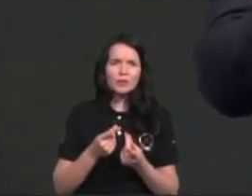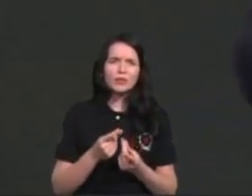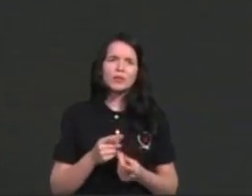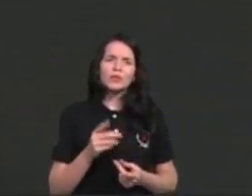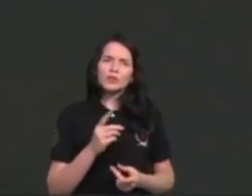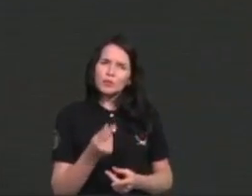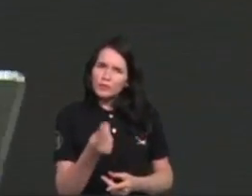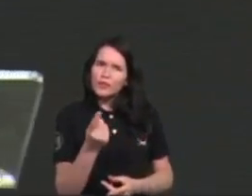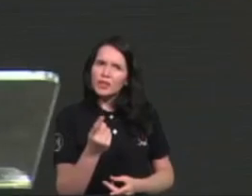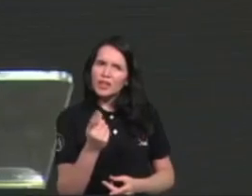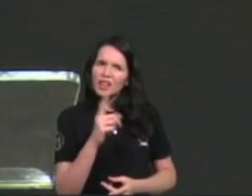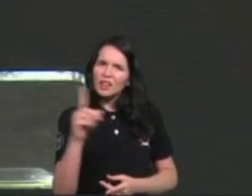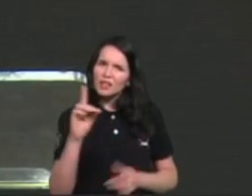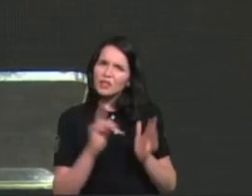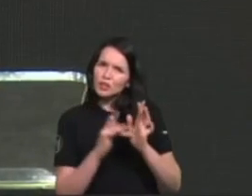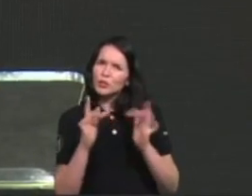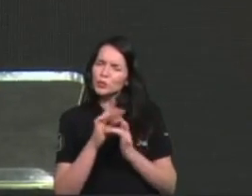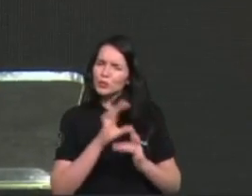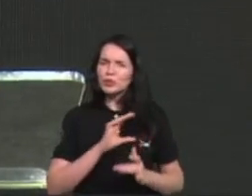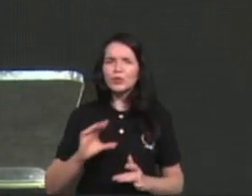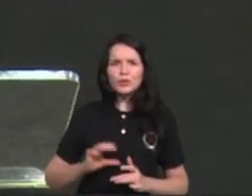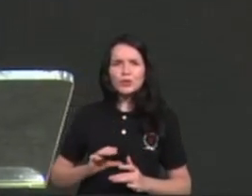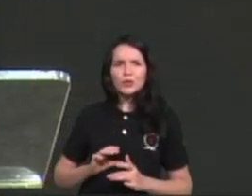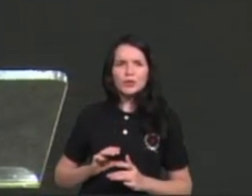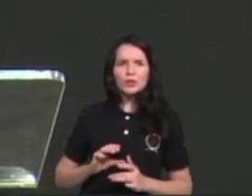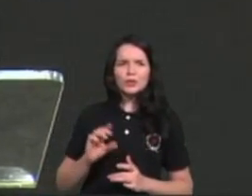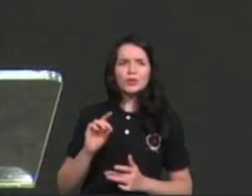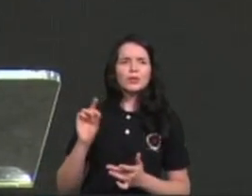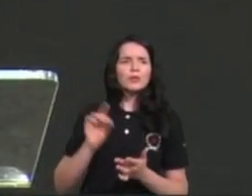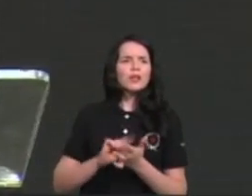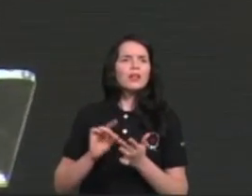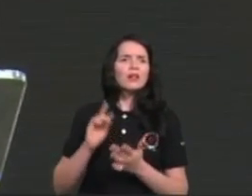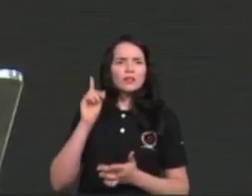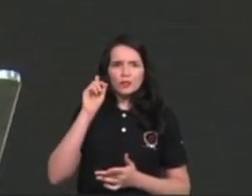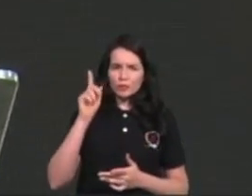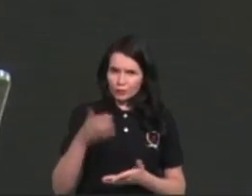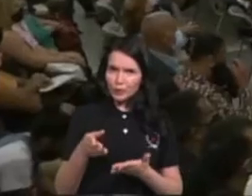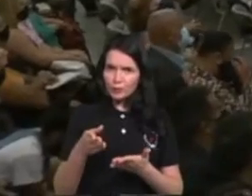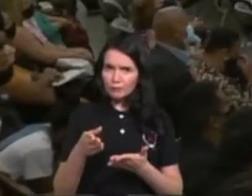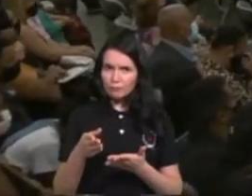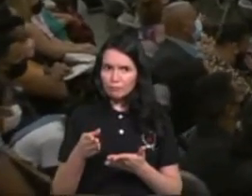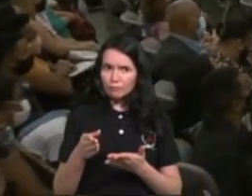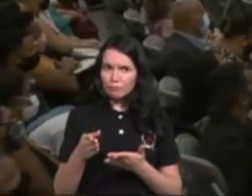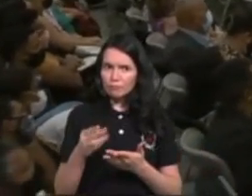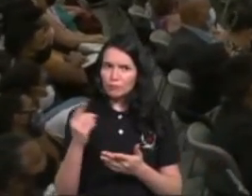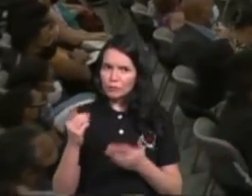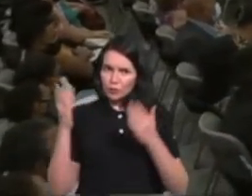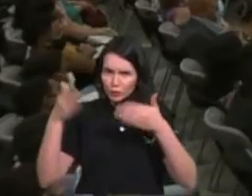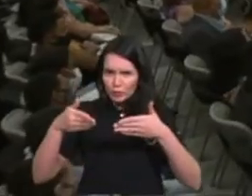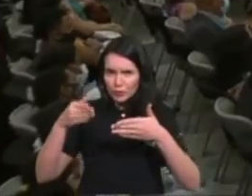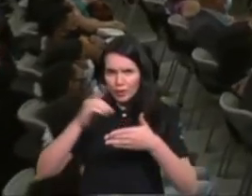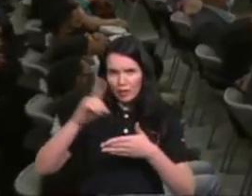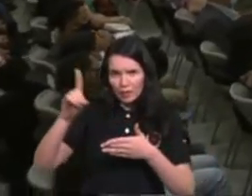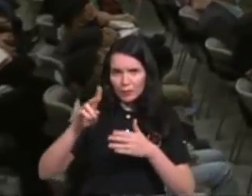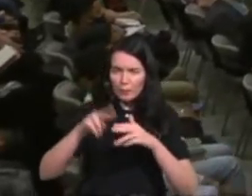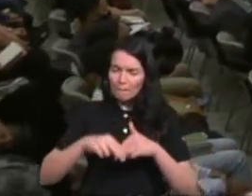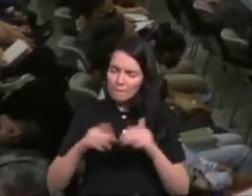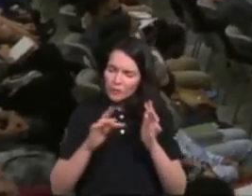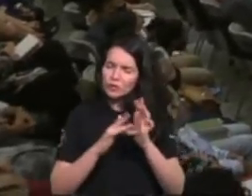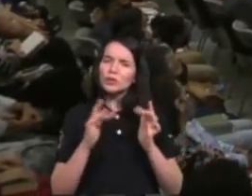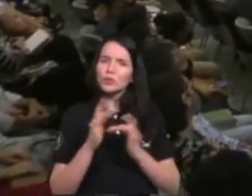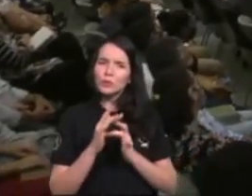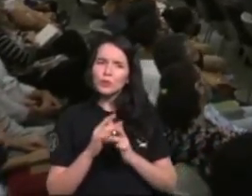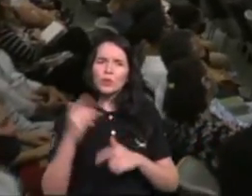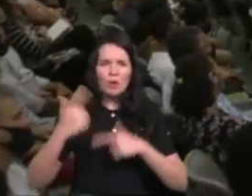único Deus verdadeiro EA Jesus Cristo a quem tu enviaste só tem um meio de chegar Deus é através de Cristo não é da